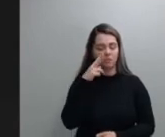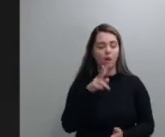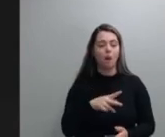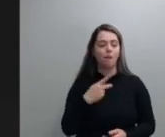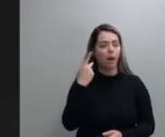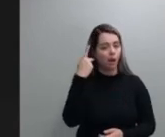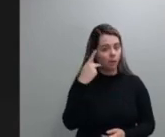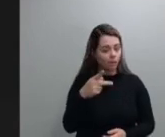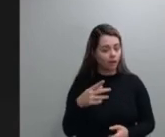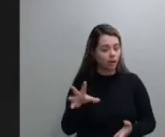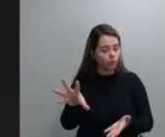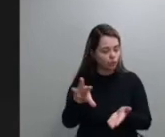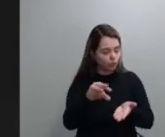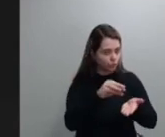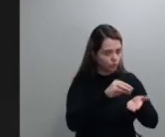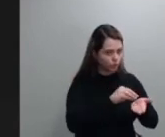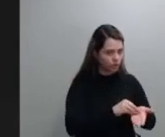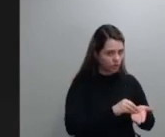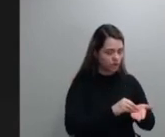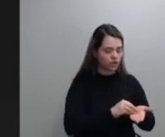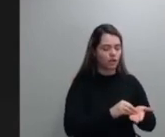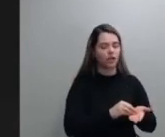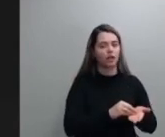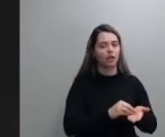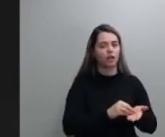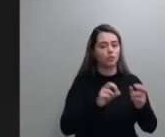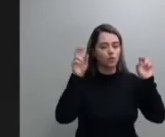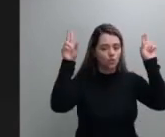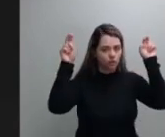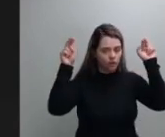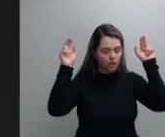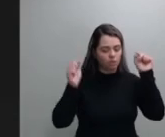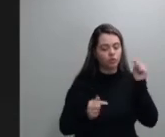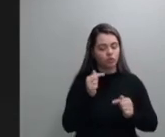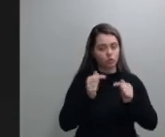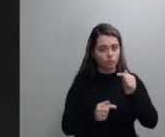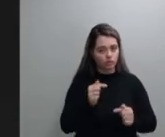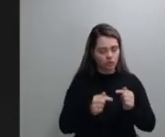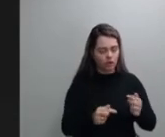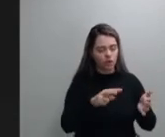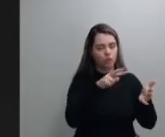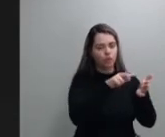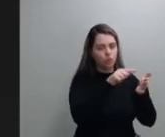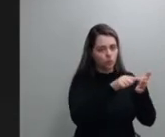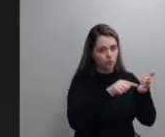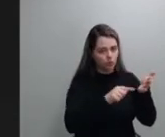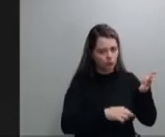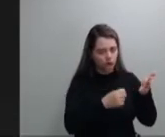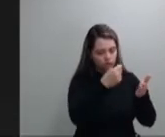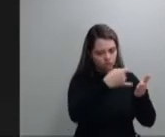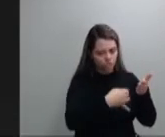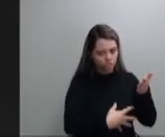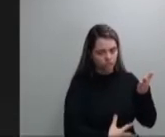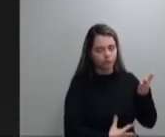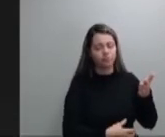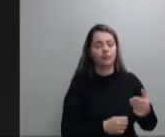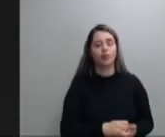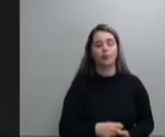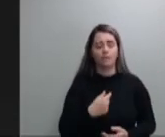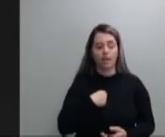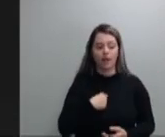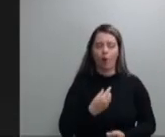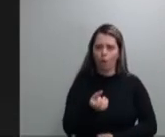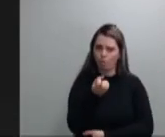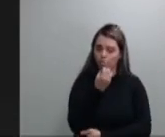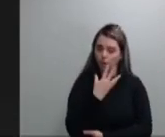a discussão como trouxe e vi que foi uma solução muito boa pelo menos para mim porque